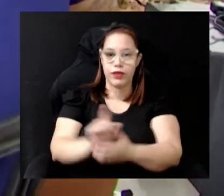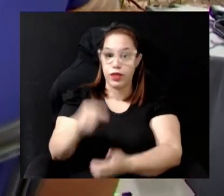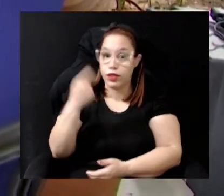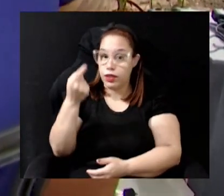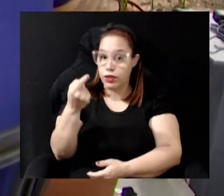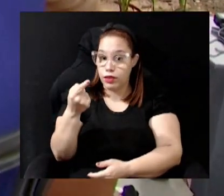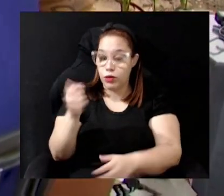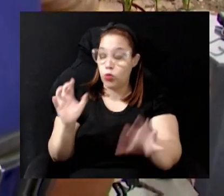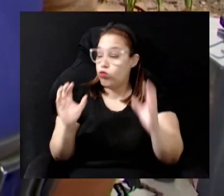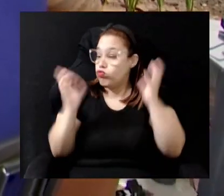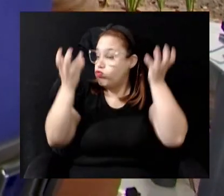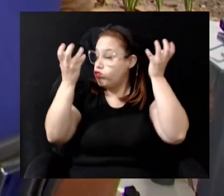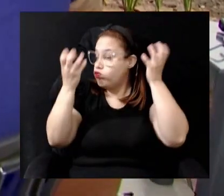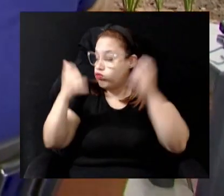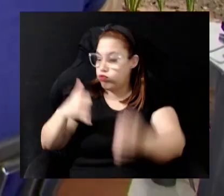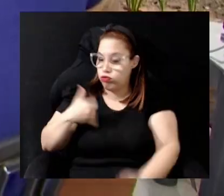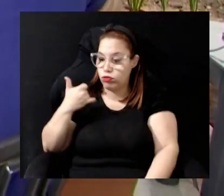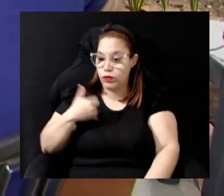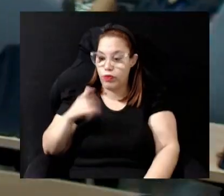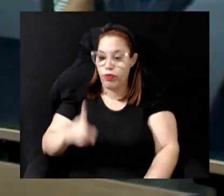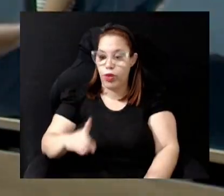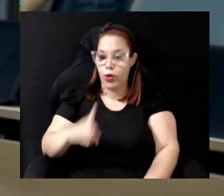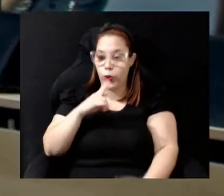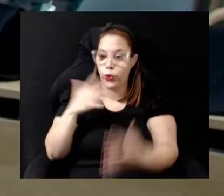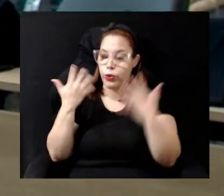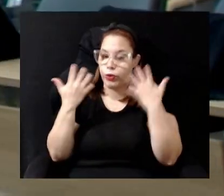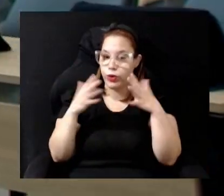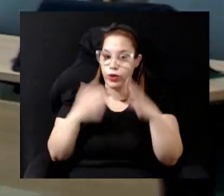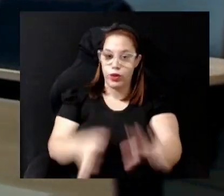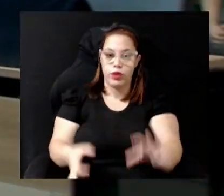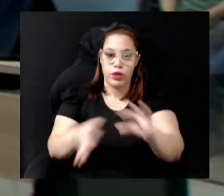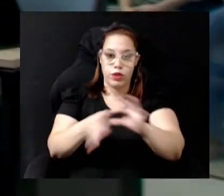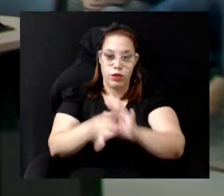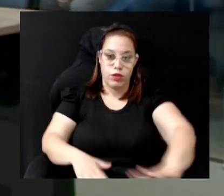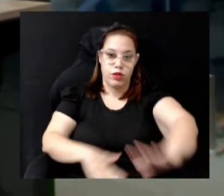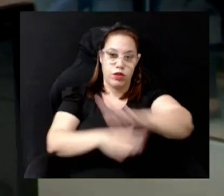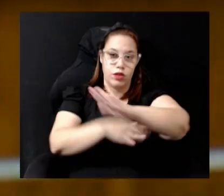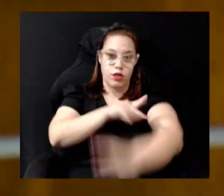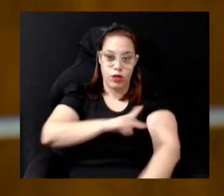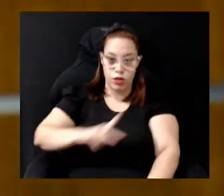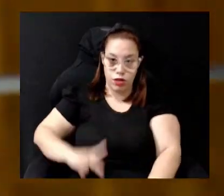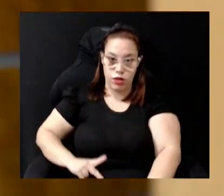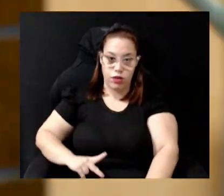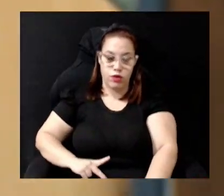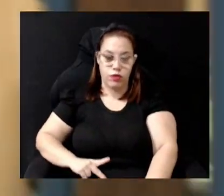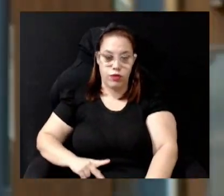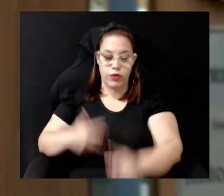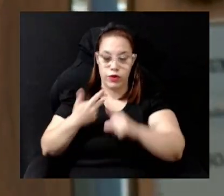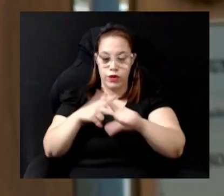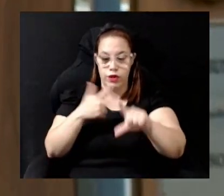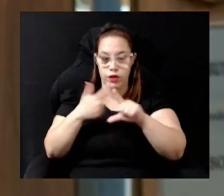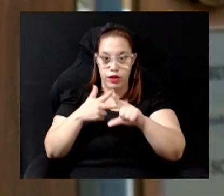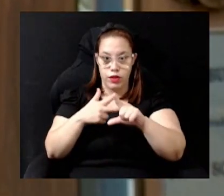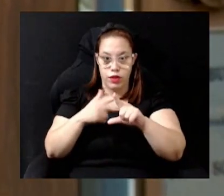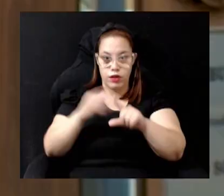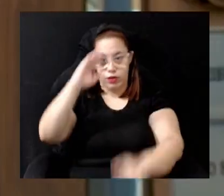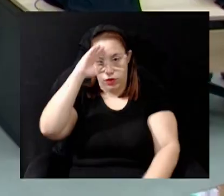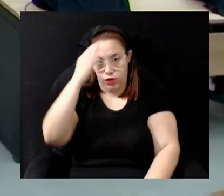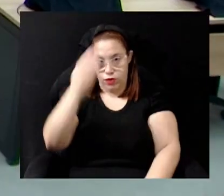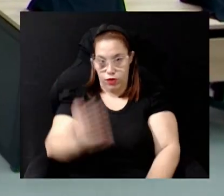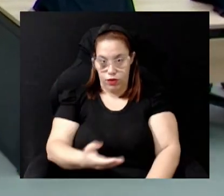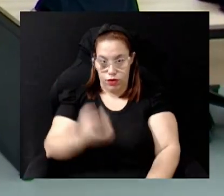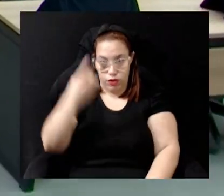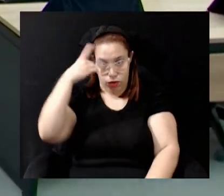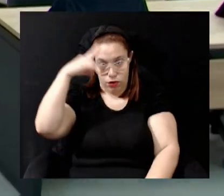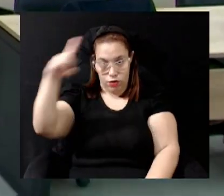dos aniversariantes de outubro no Câmara Integrada, o presidente da Casa Legislativa fez uma homenagem ao Dia do Servidor